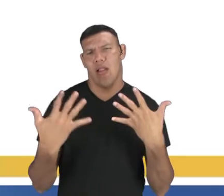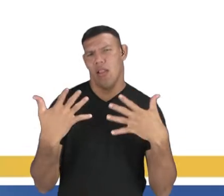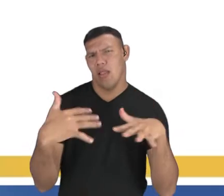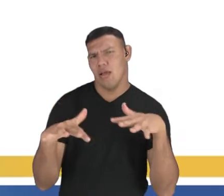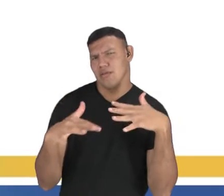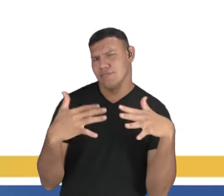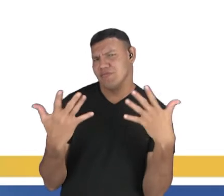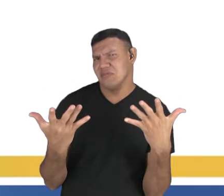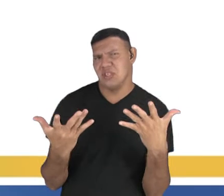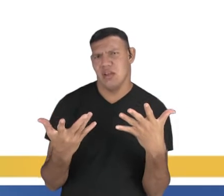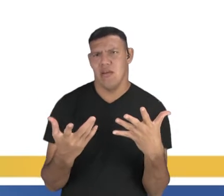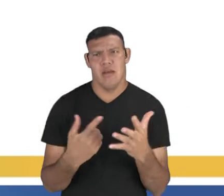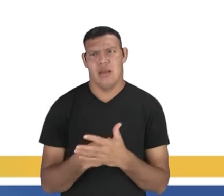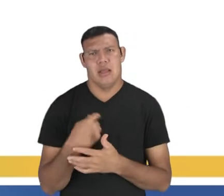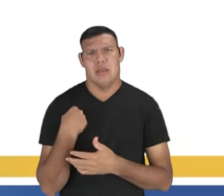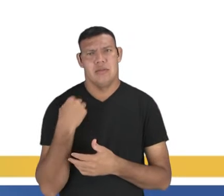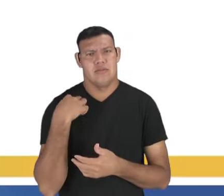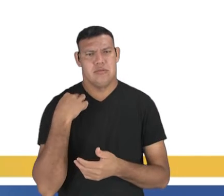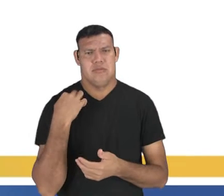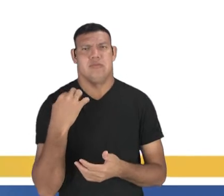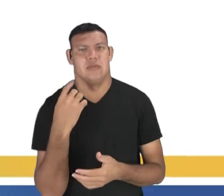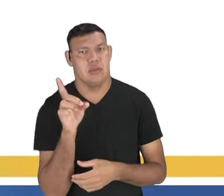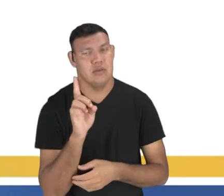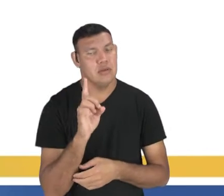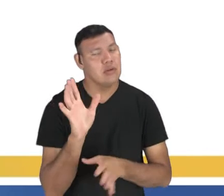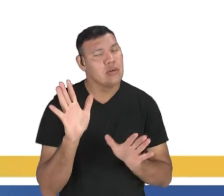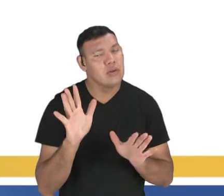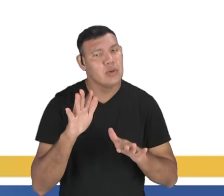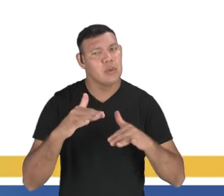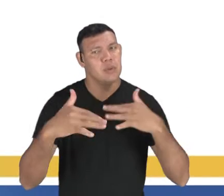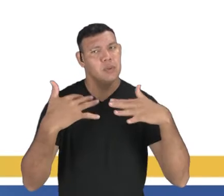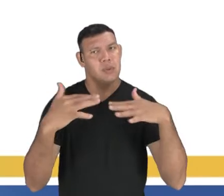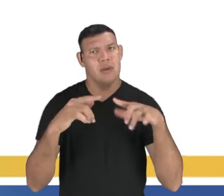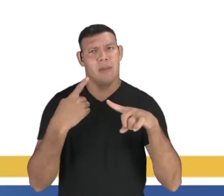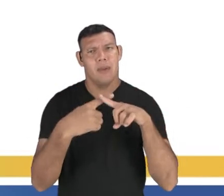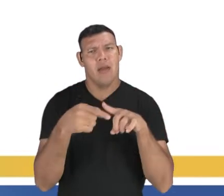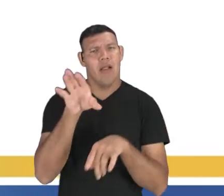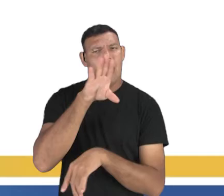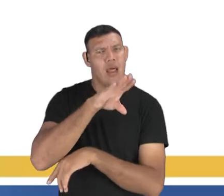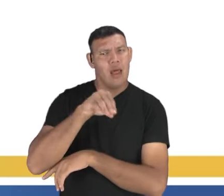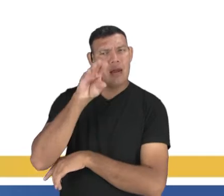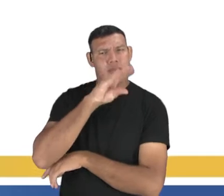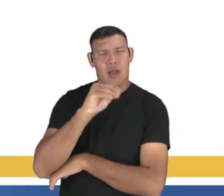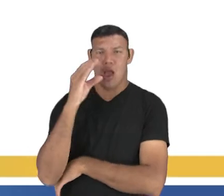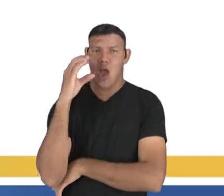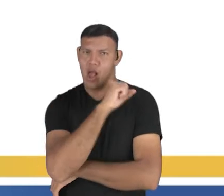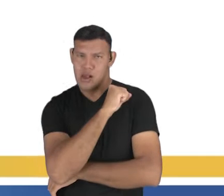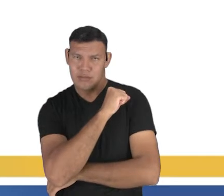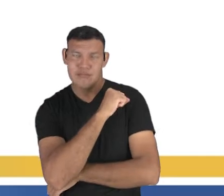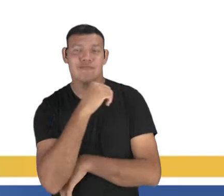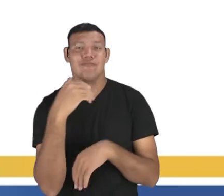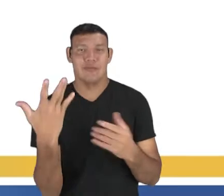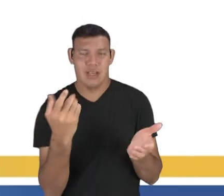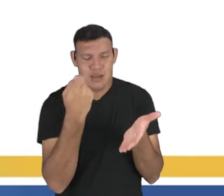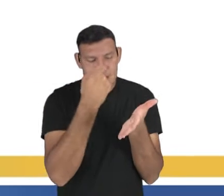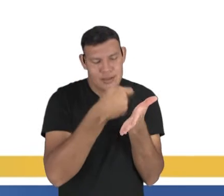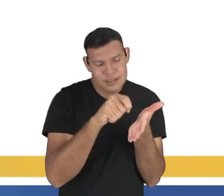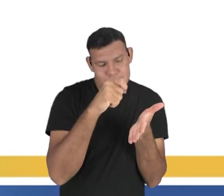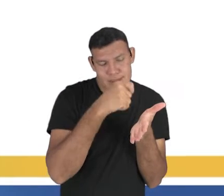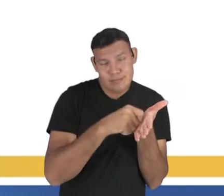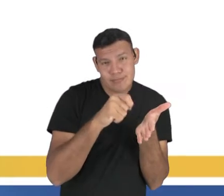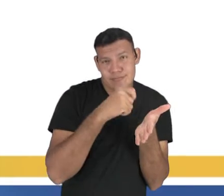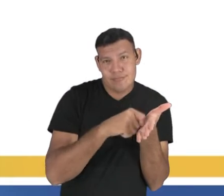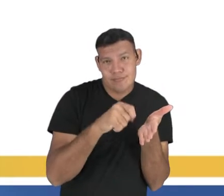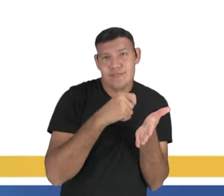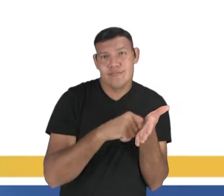dinâmica, não automática, mas dinâmica, porque a fala ela é assim, ela é rápida. A escrita, como